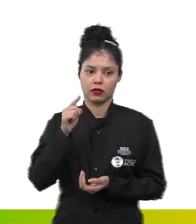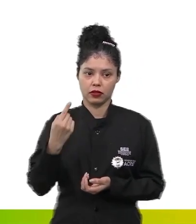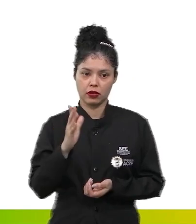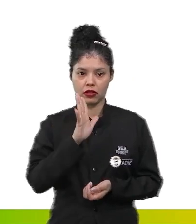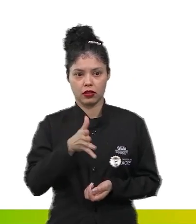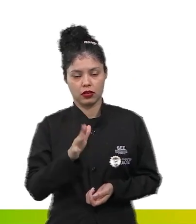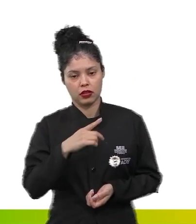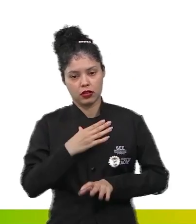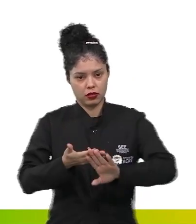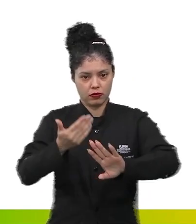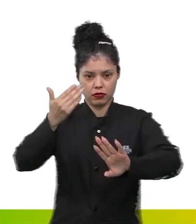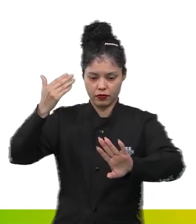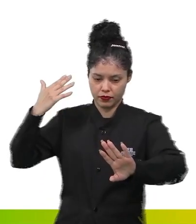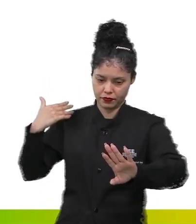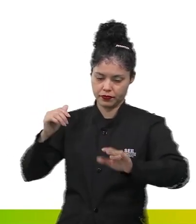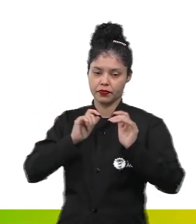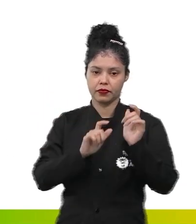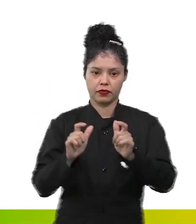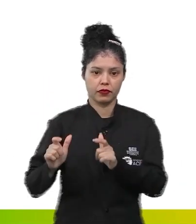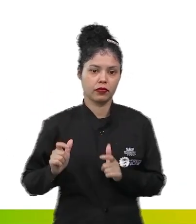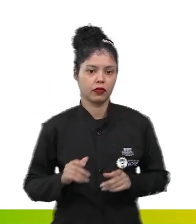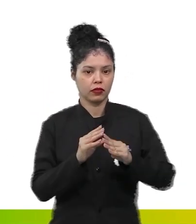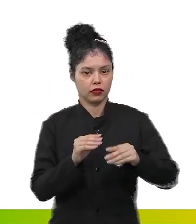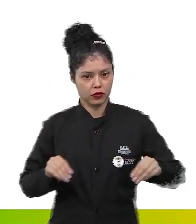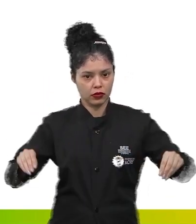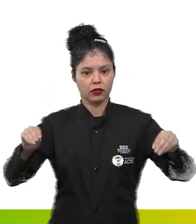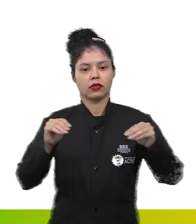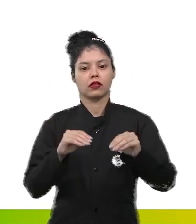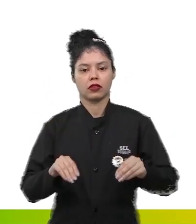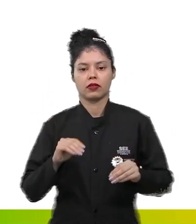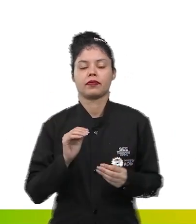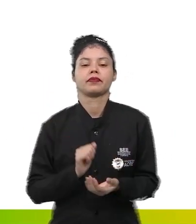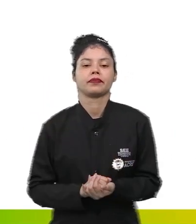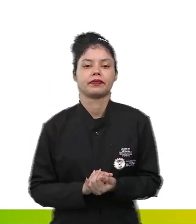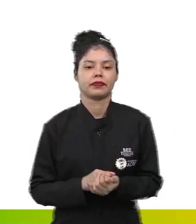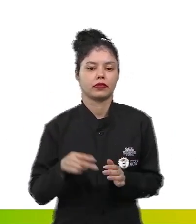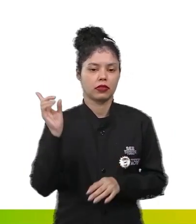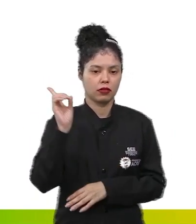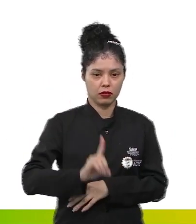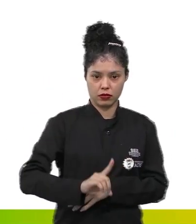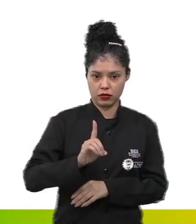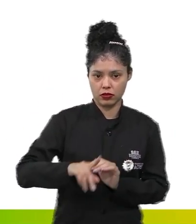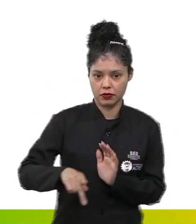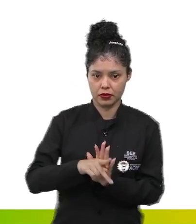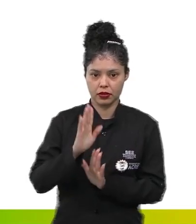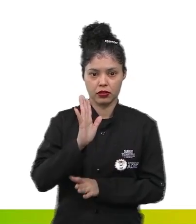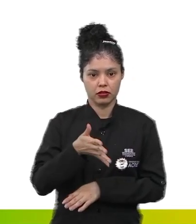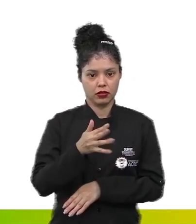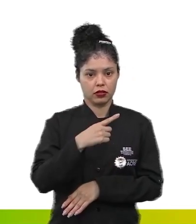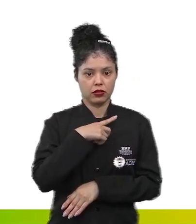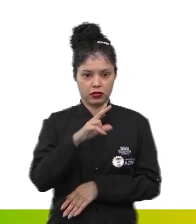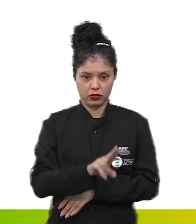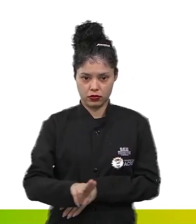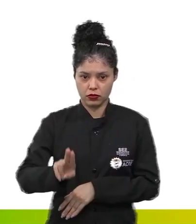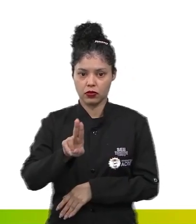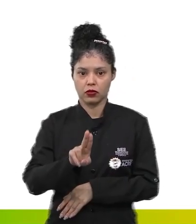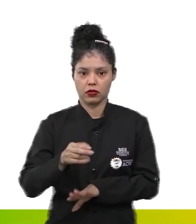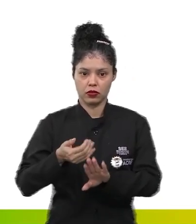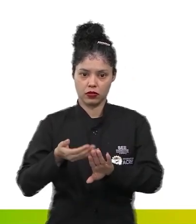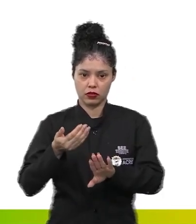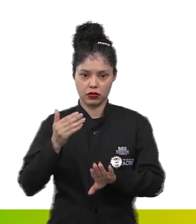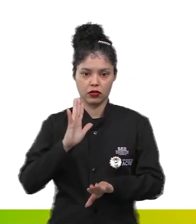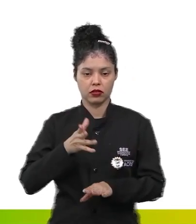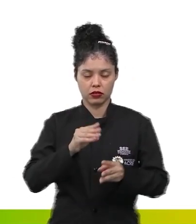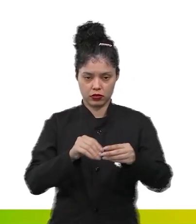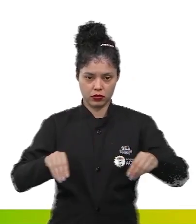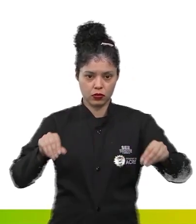que já está há muito tempo em uma área de terra e ele, por direito, já deve usufruir daquela